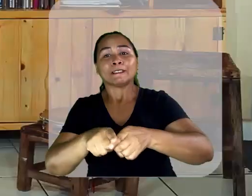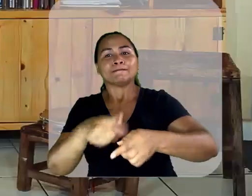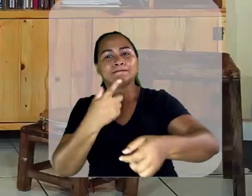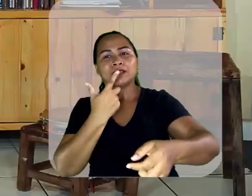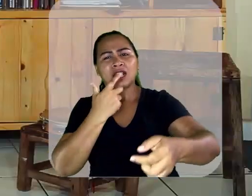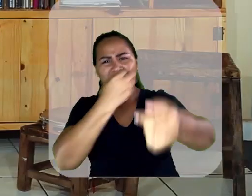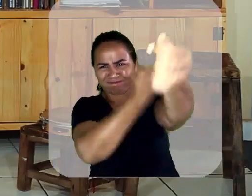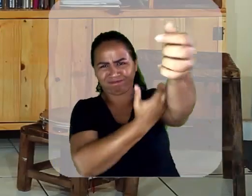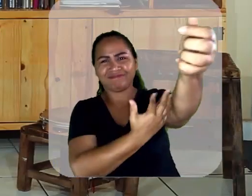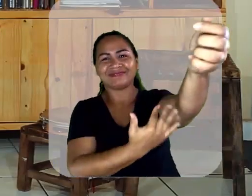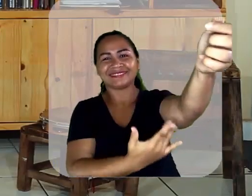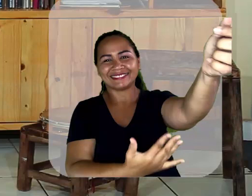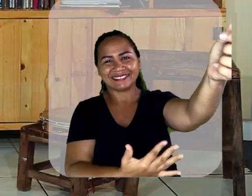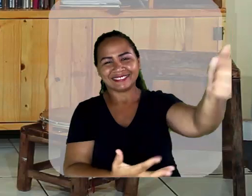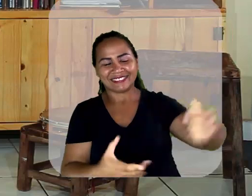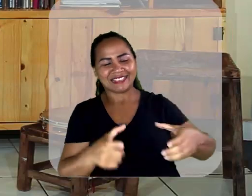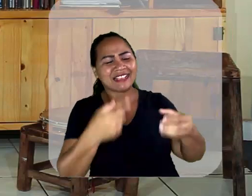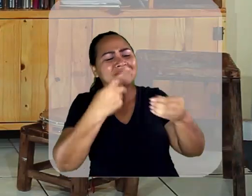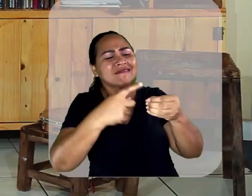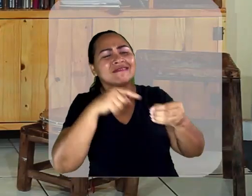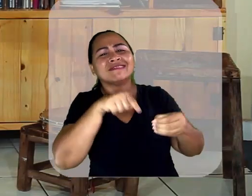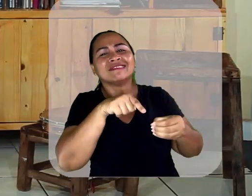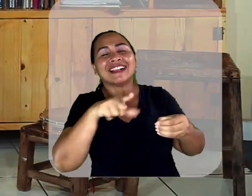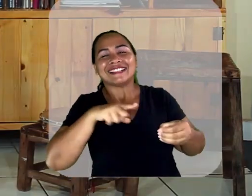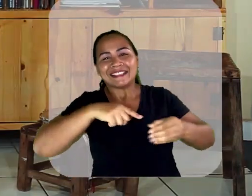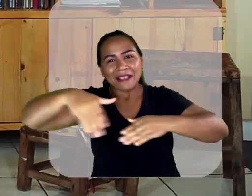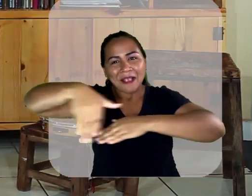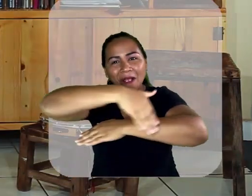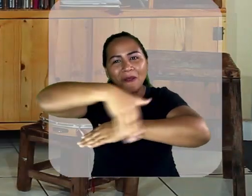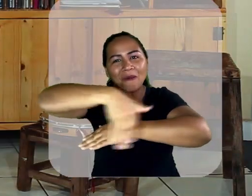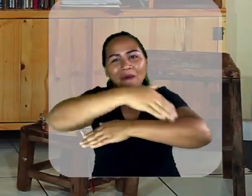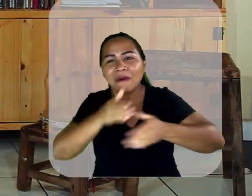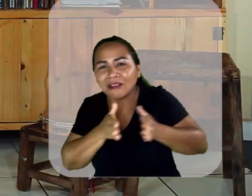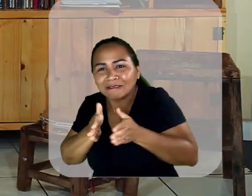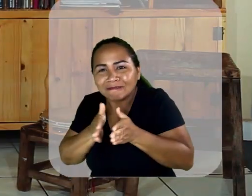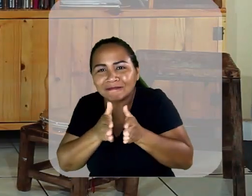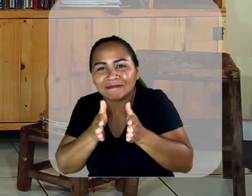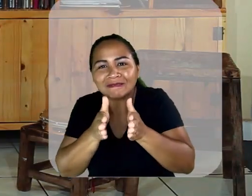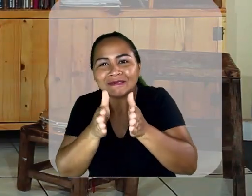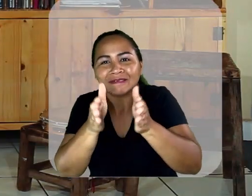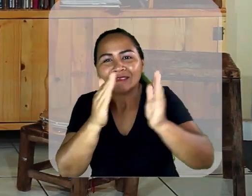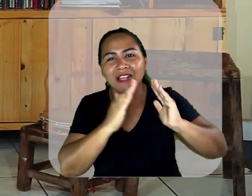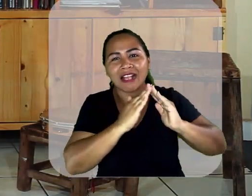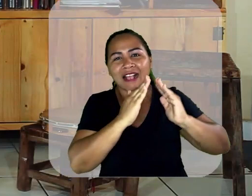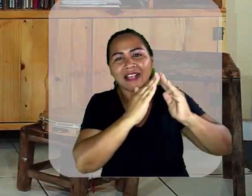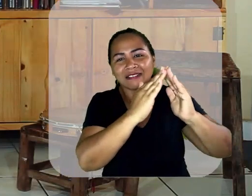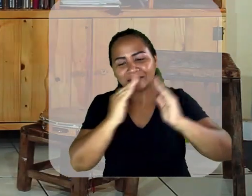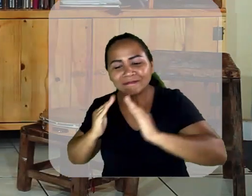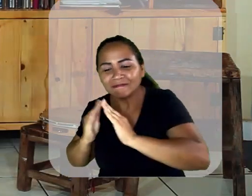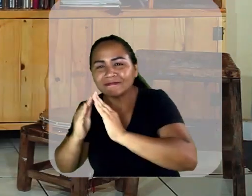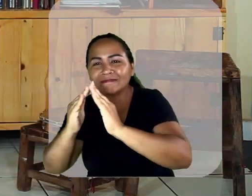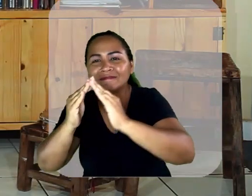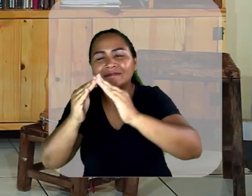do outro lado da cerca. Deve haver ruas estreitas, casinhas de palha e barro, o milharal florido e